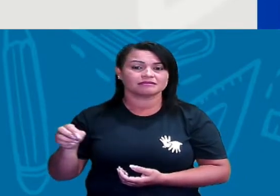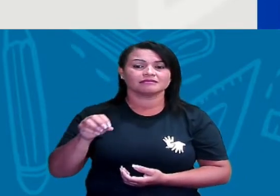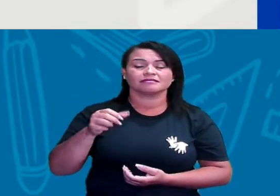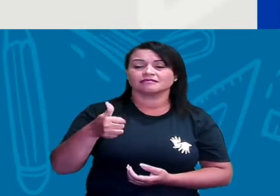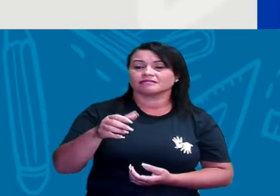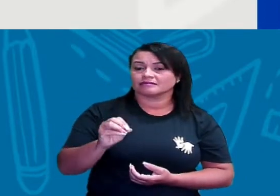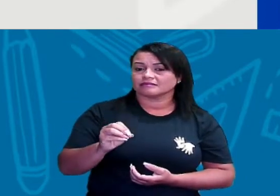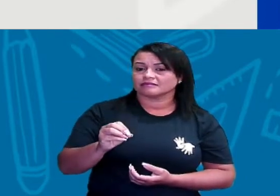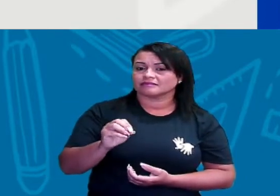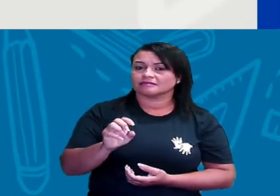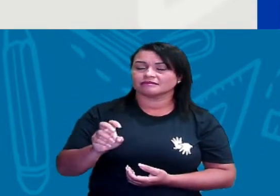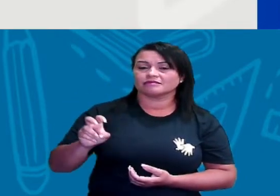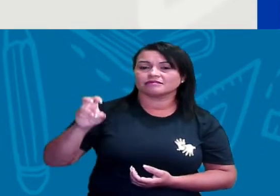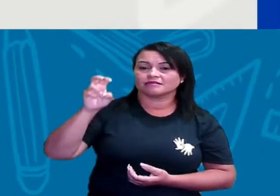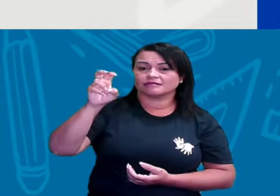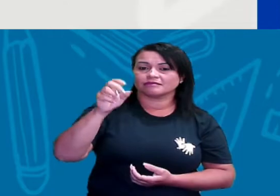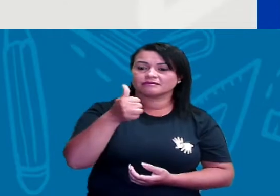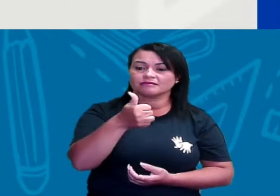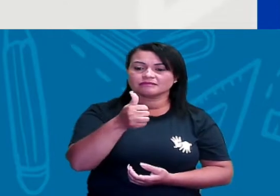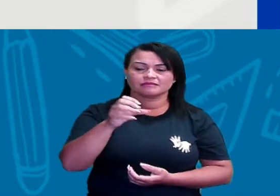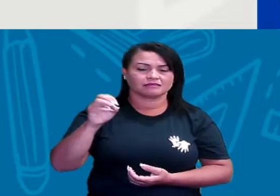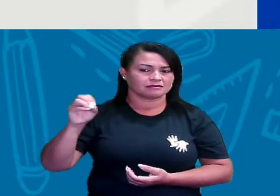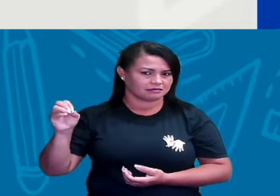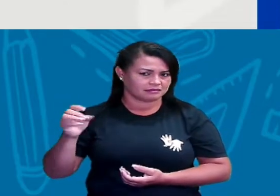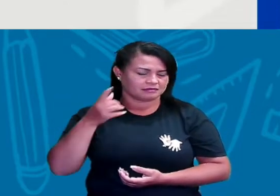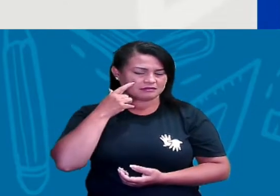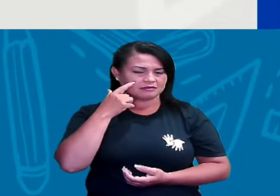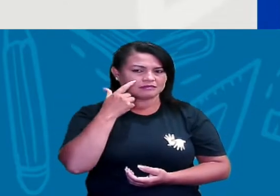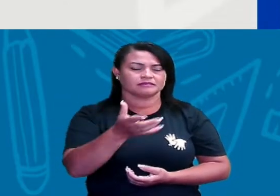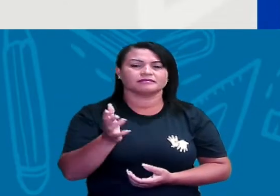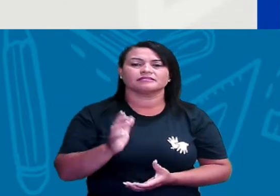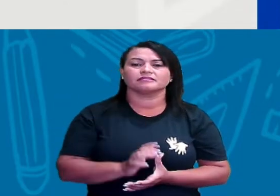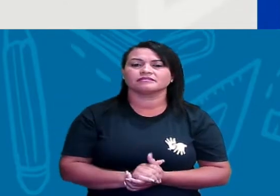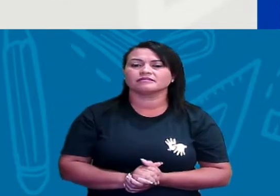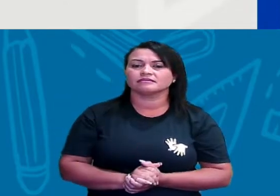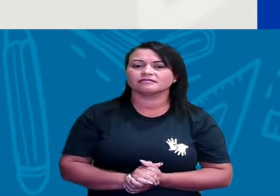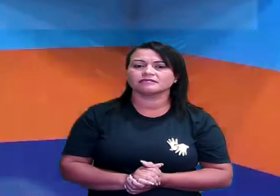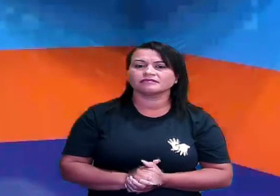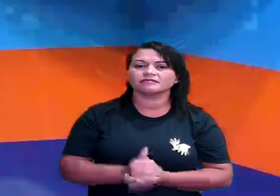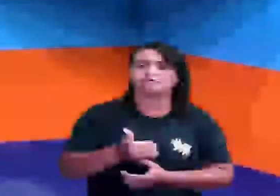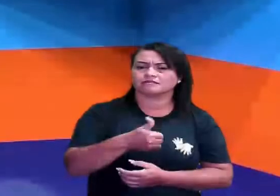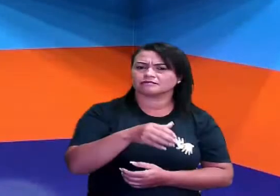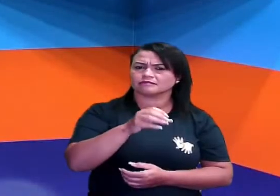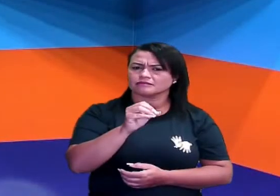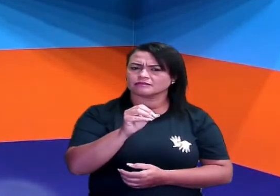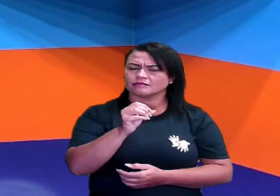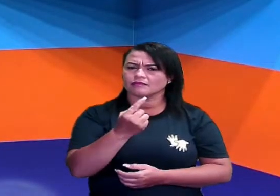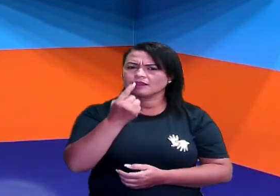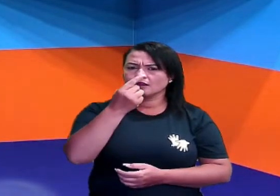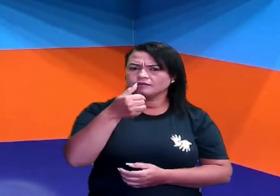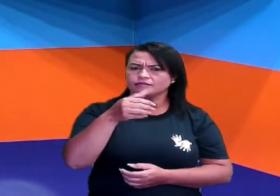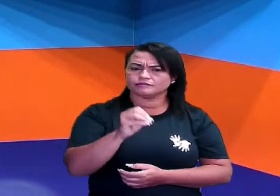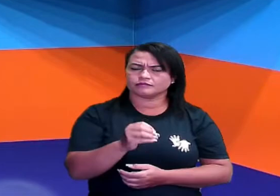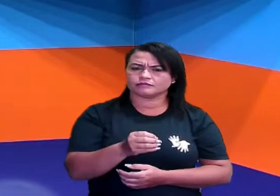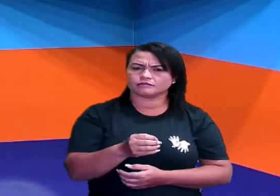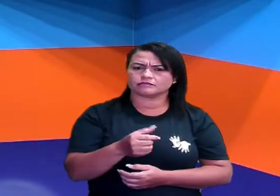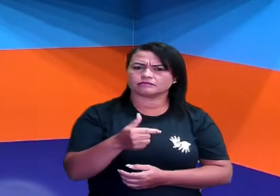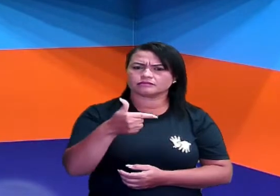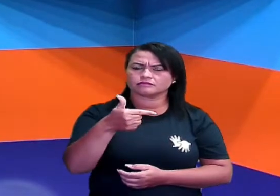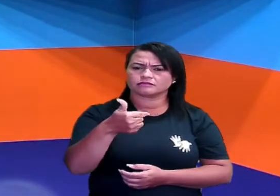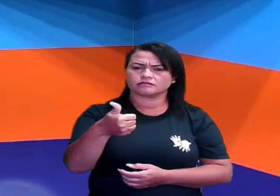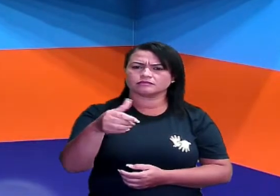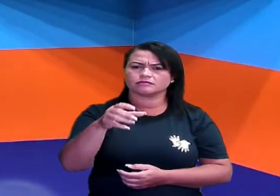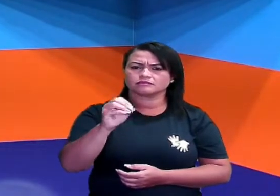quanto? A 100. Vocês reparam o seguinte, 10 elevado a 1 igual a 10. 10 elevado a 2, 10